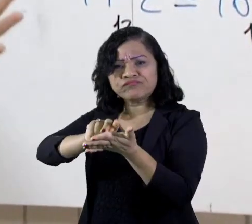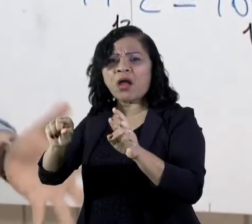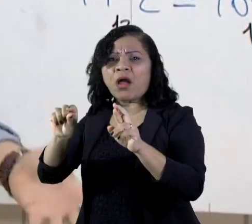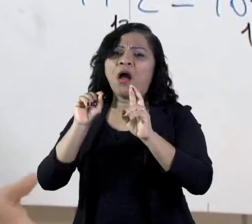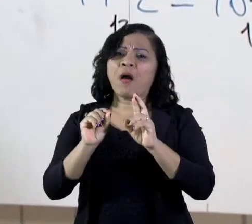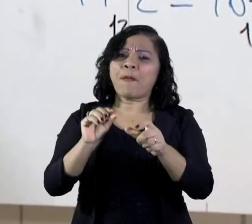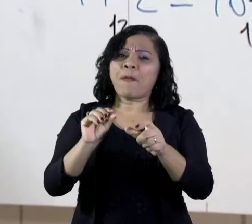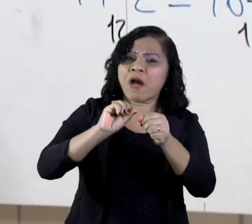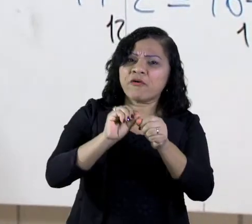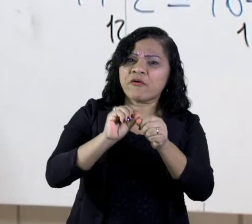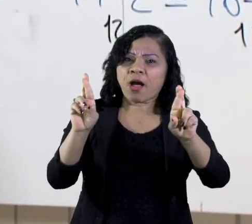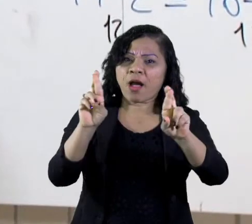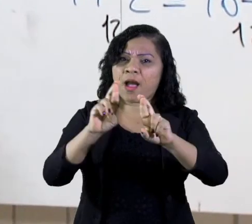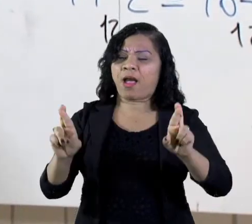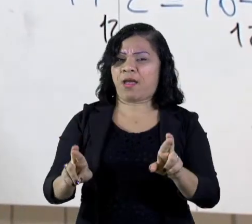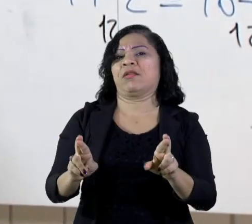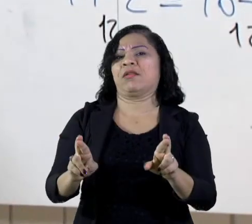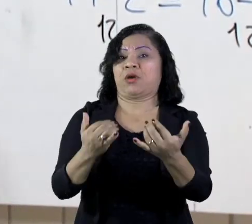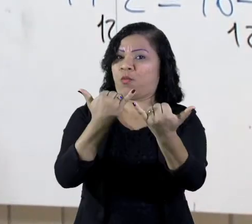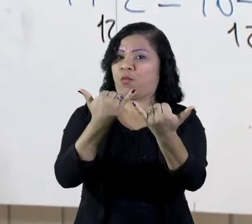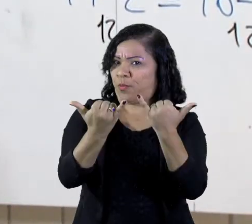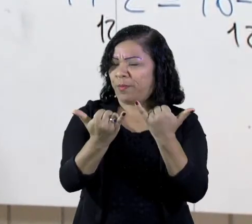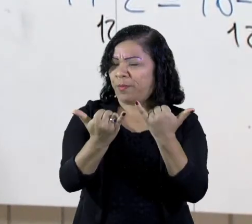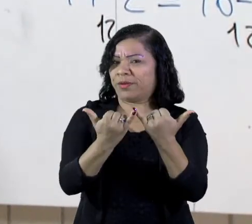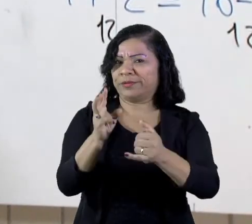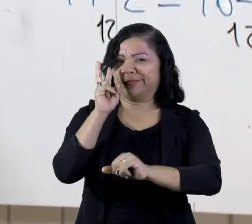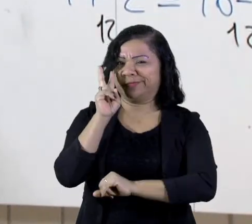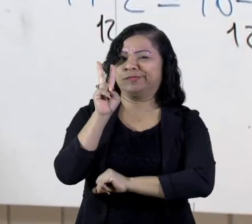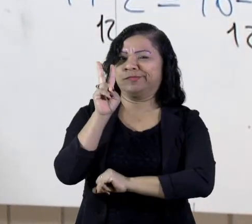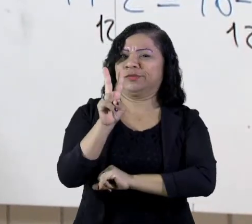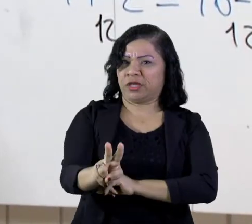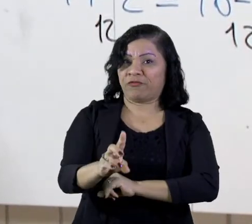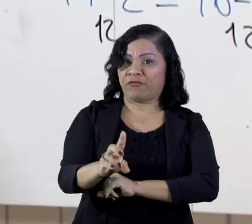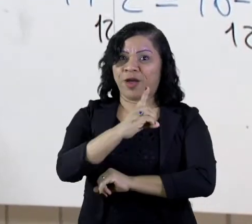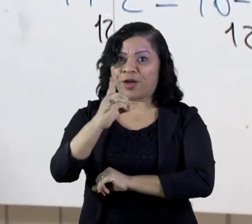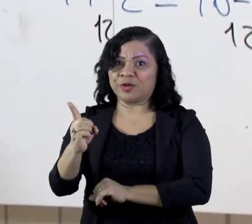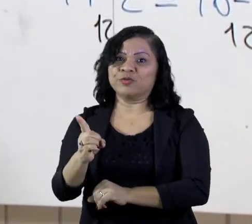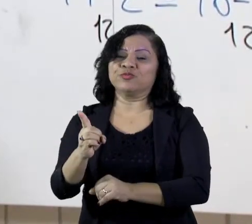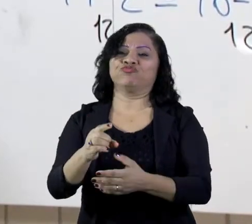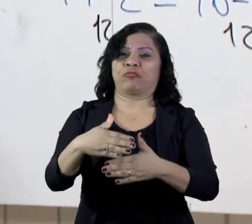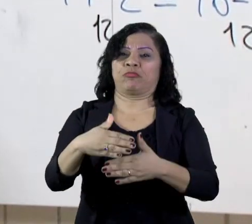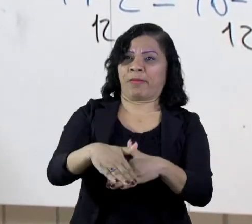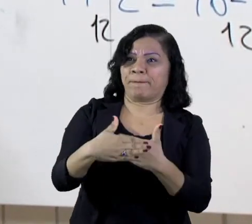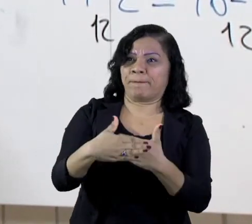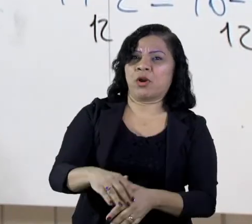de semelhança. Se você fizer isso, você vai ver. Quando vier na prova, quando vier no trabalho, na